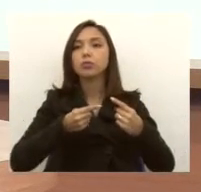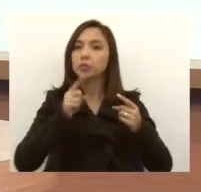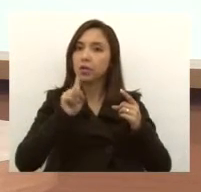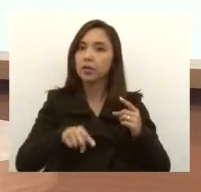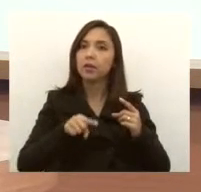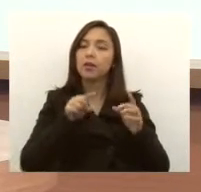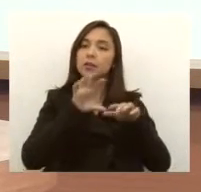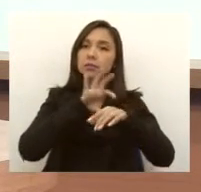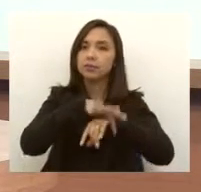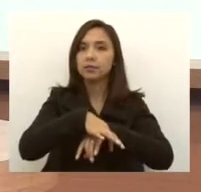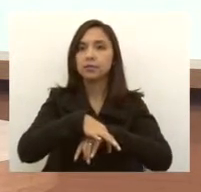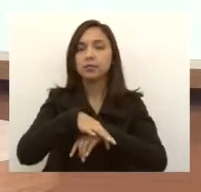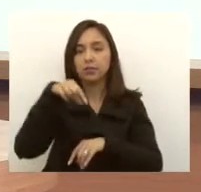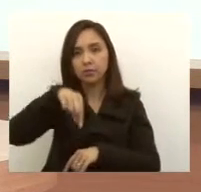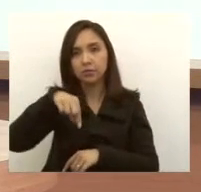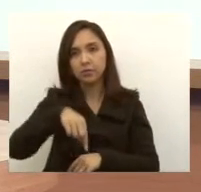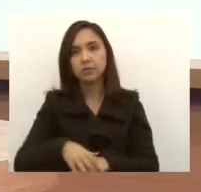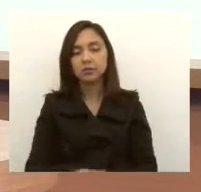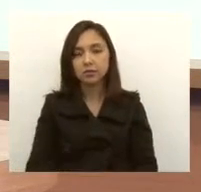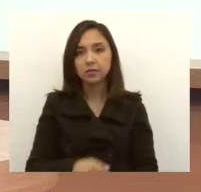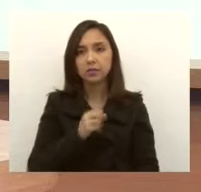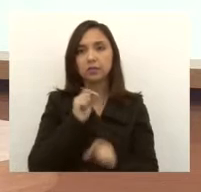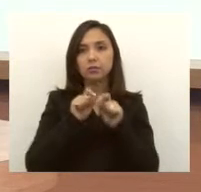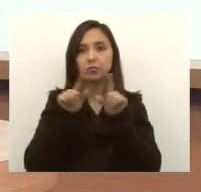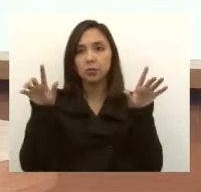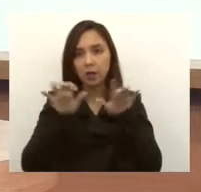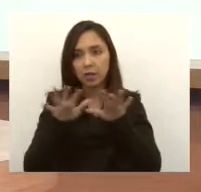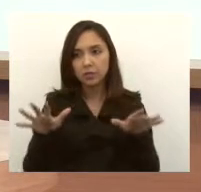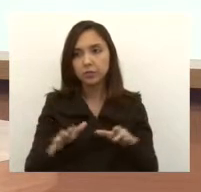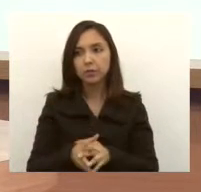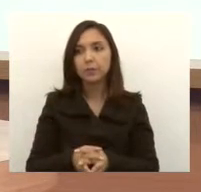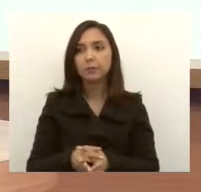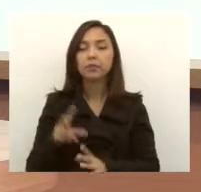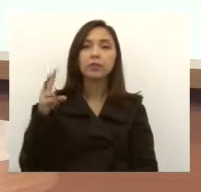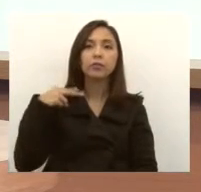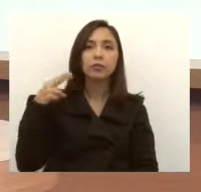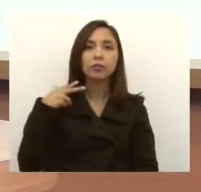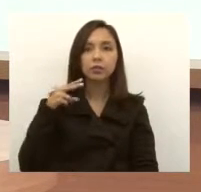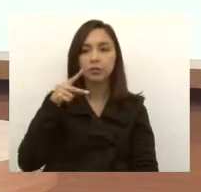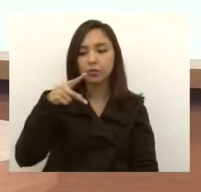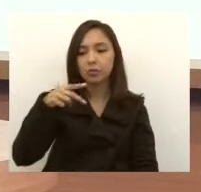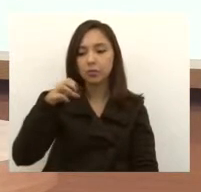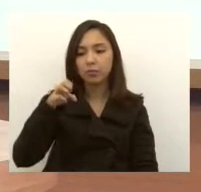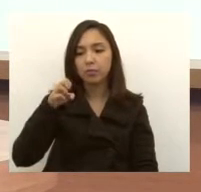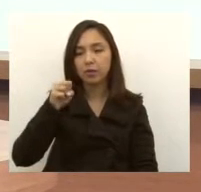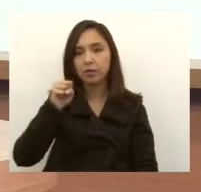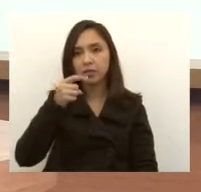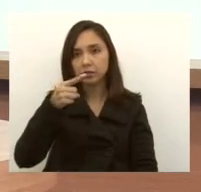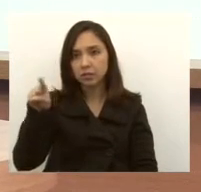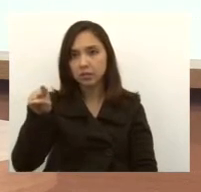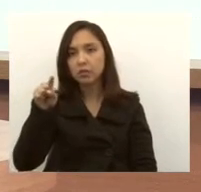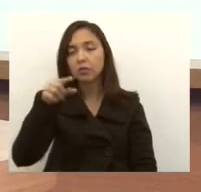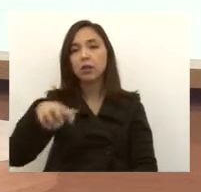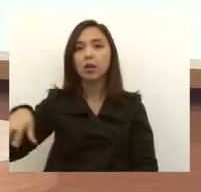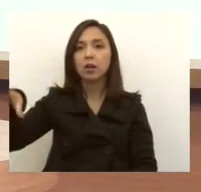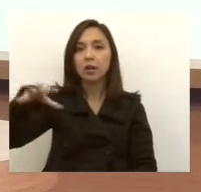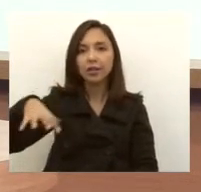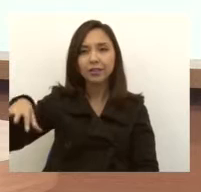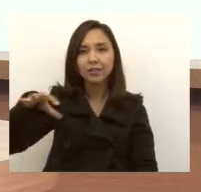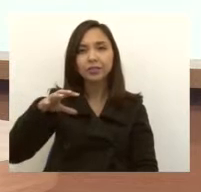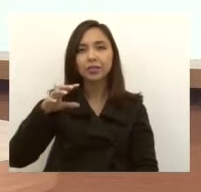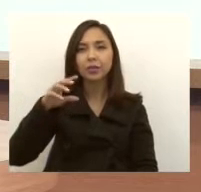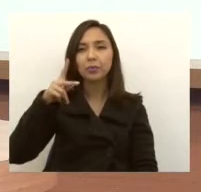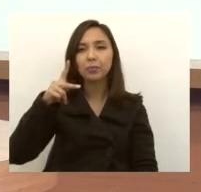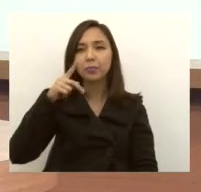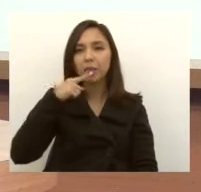de segurança do município de Guarulhos. E o vereador Pezão trouxe um problema muito grave que está acontecendo na região dos Pimentas, em Bom